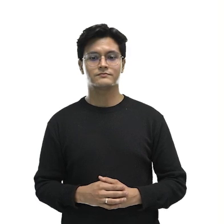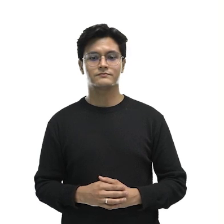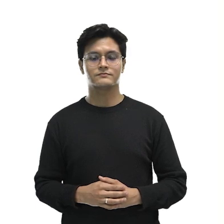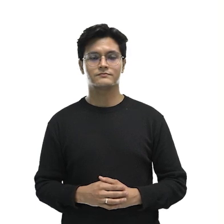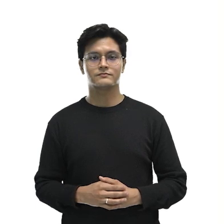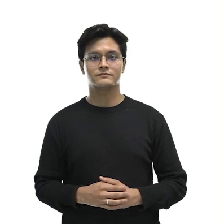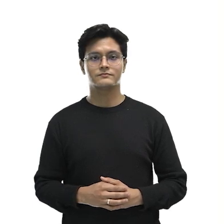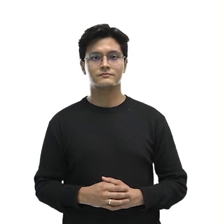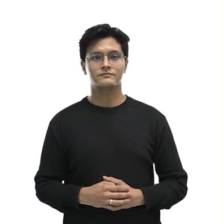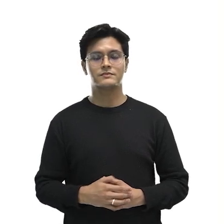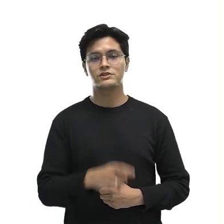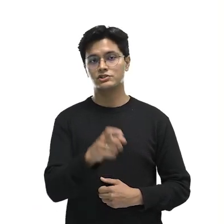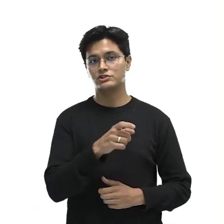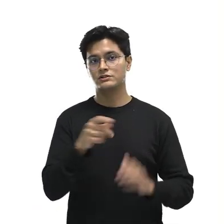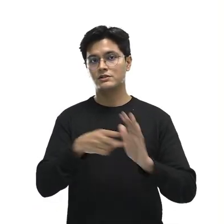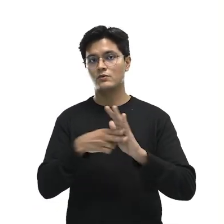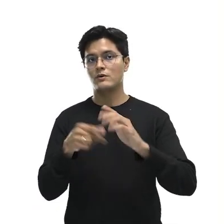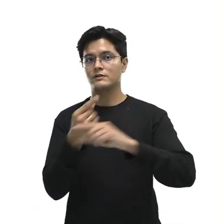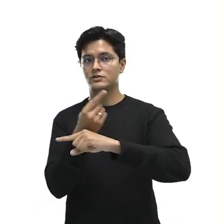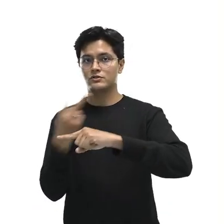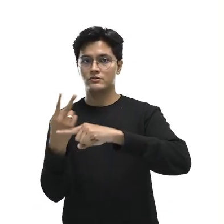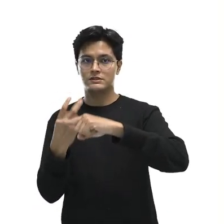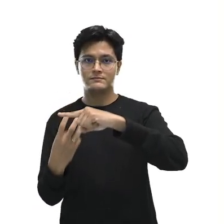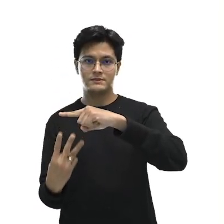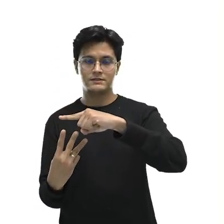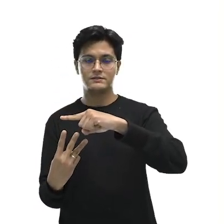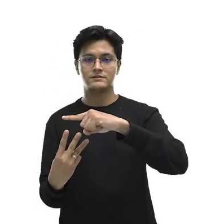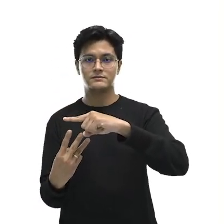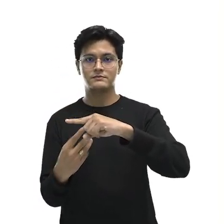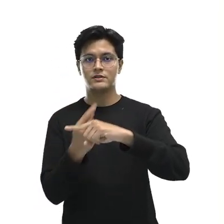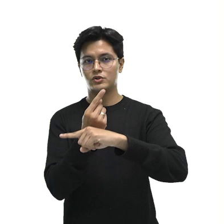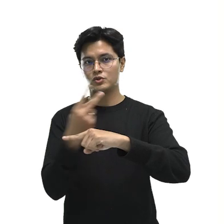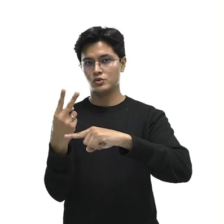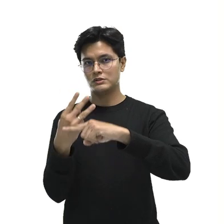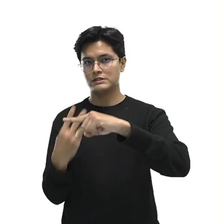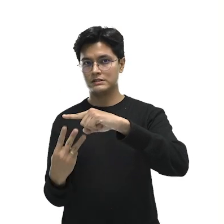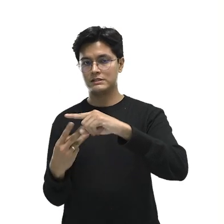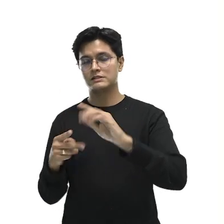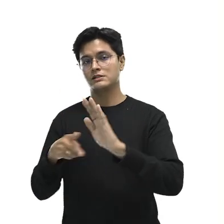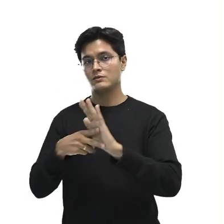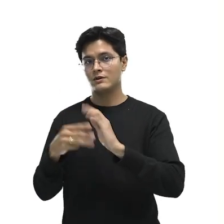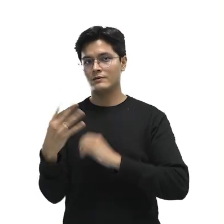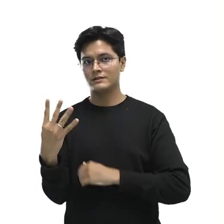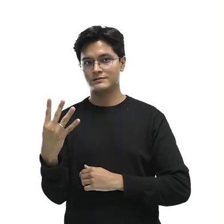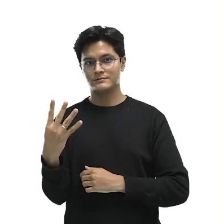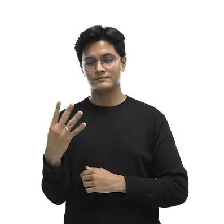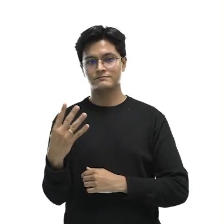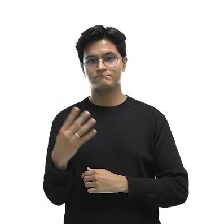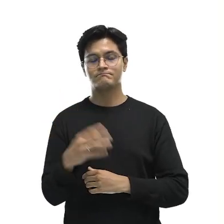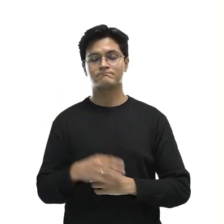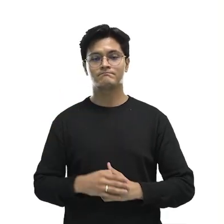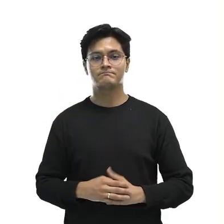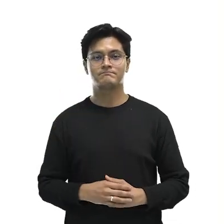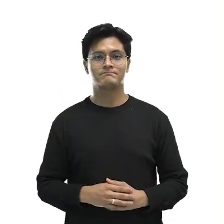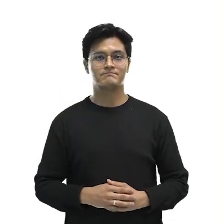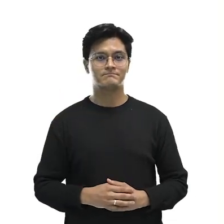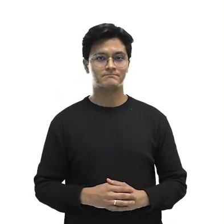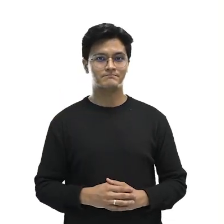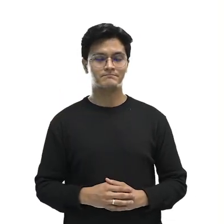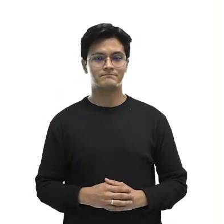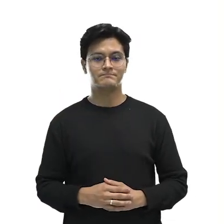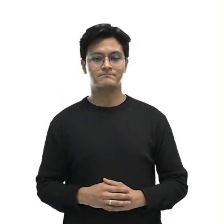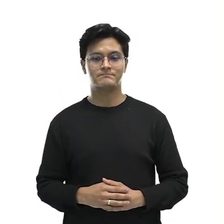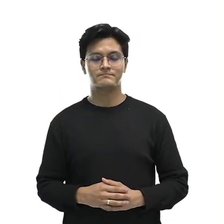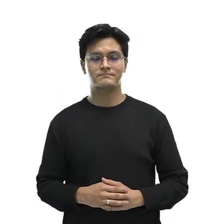12 dividido para 3. 12 dividido para 3 é igual a 4, ok?